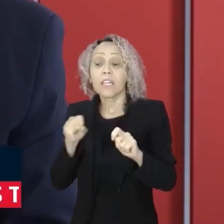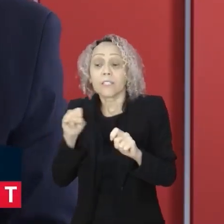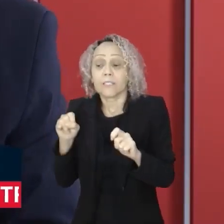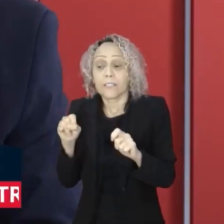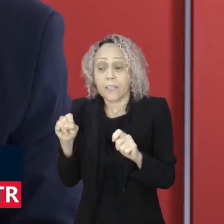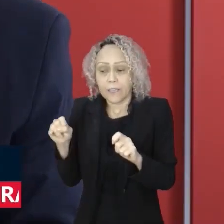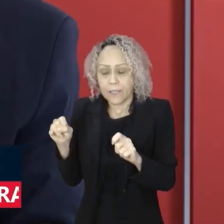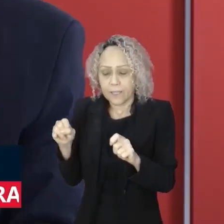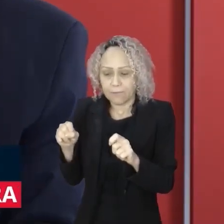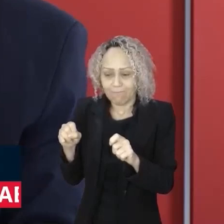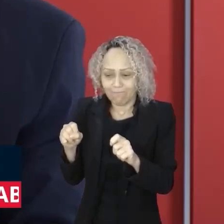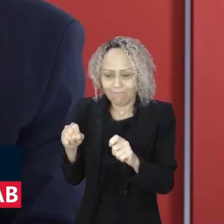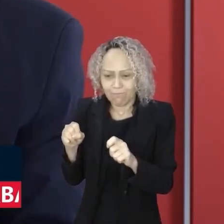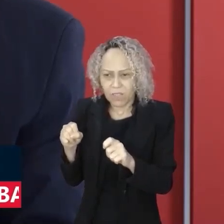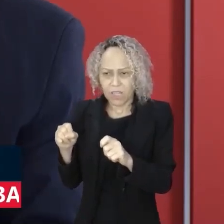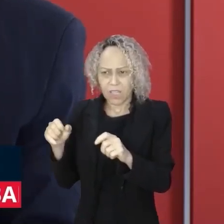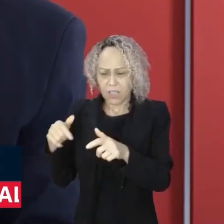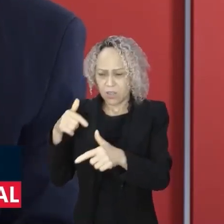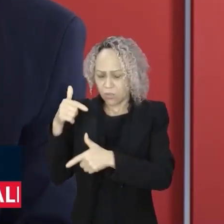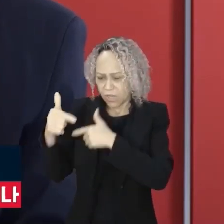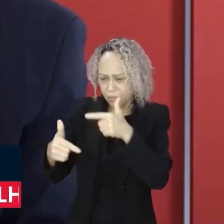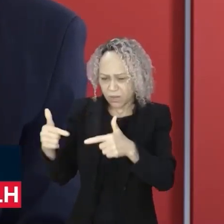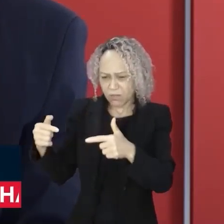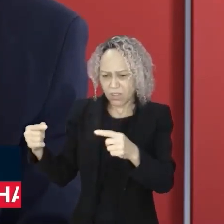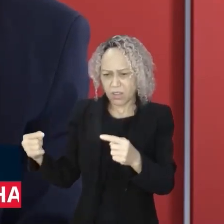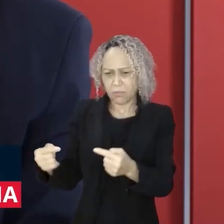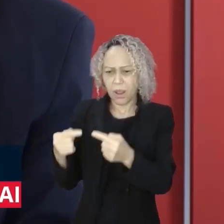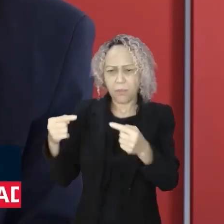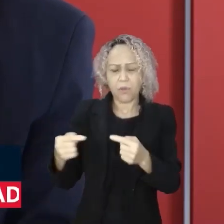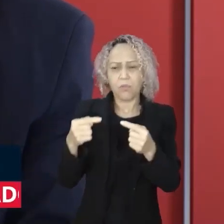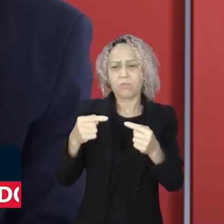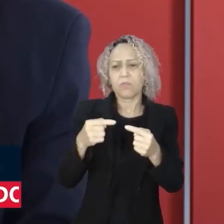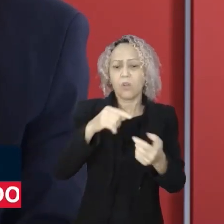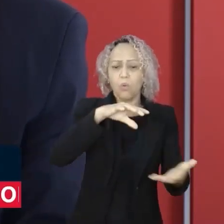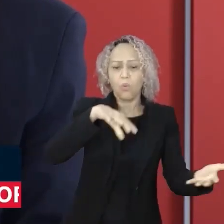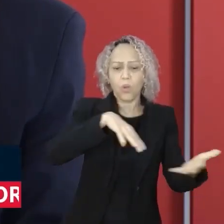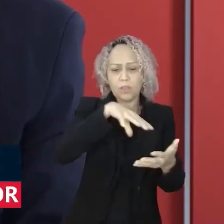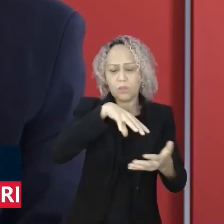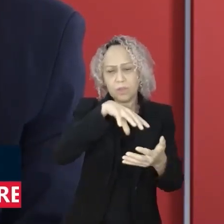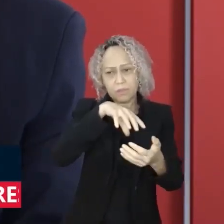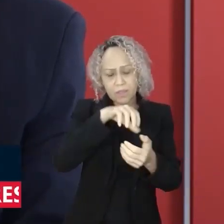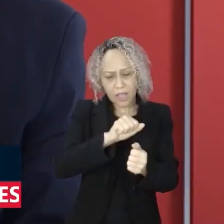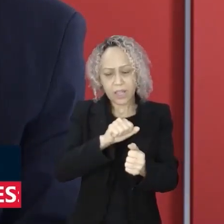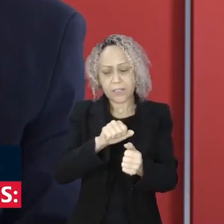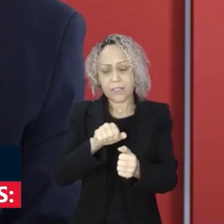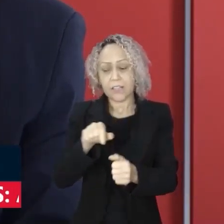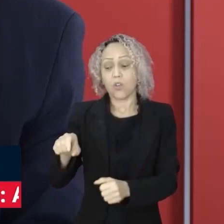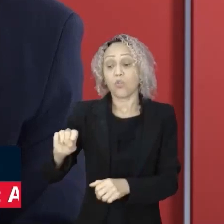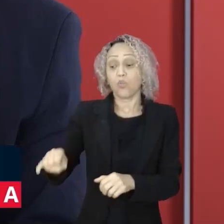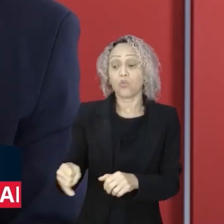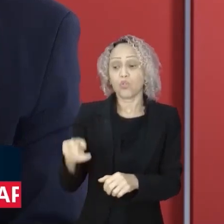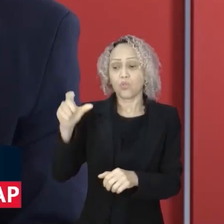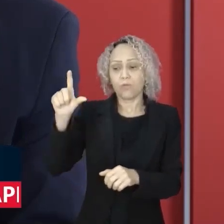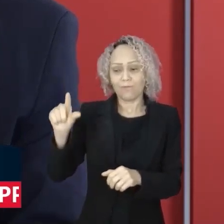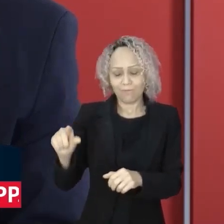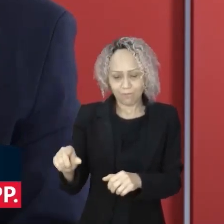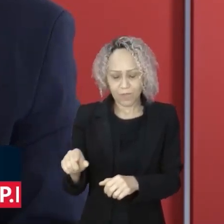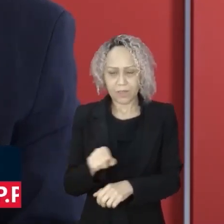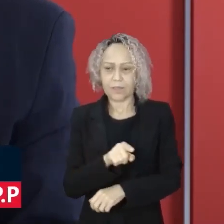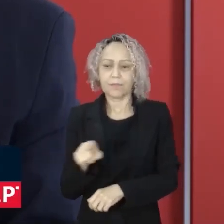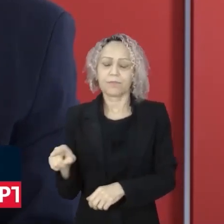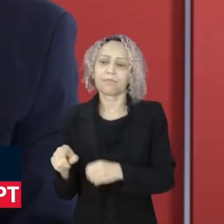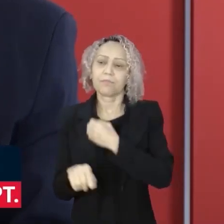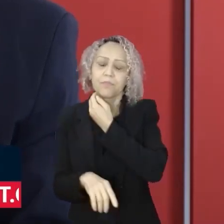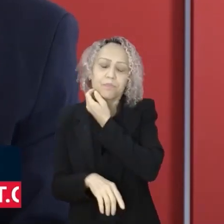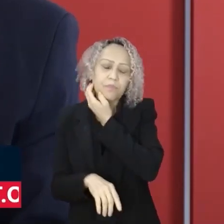E soma-se a isso, no Plano Safra, Amanda, um outro elemento fundamental, que é um programa que também existia